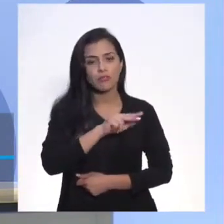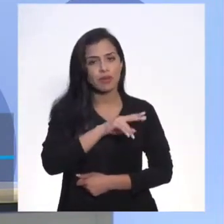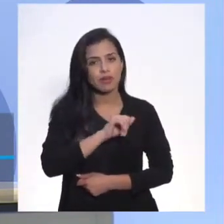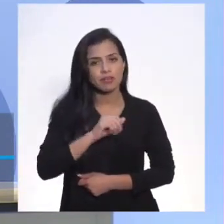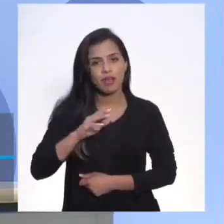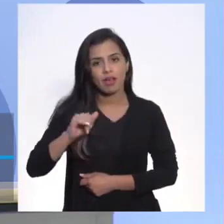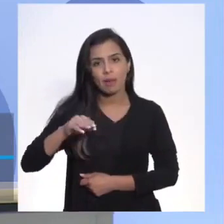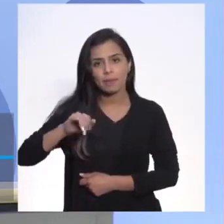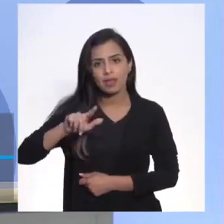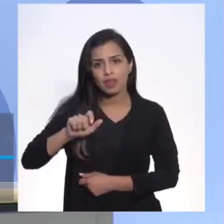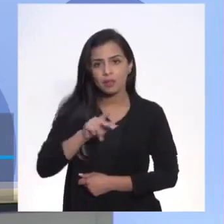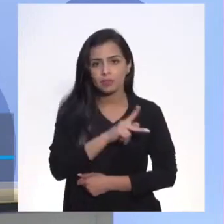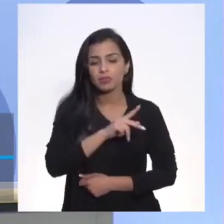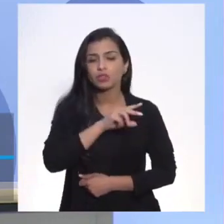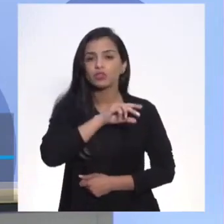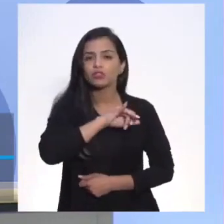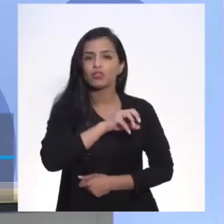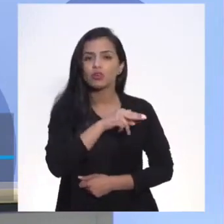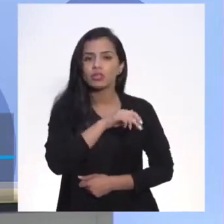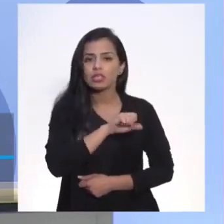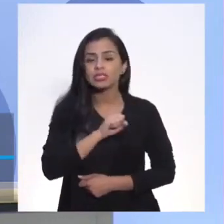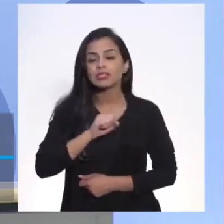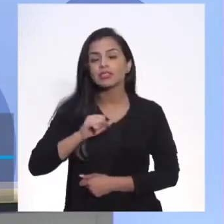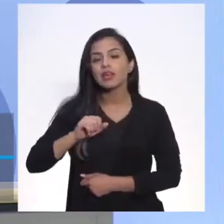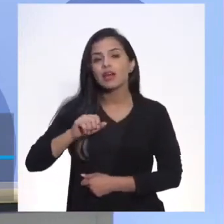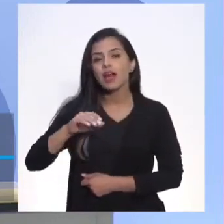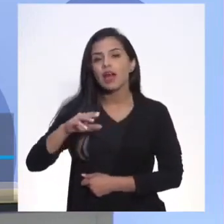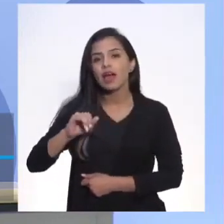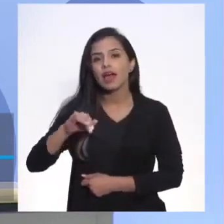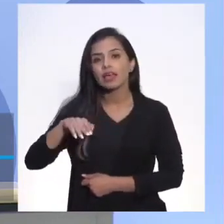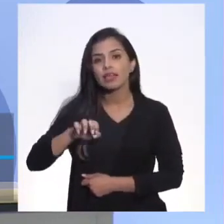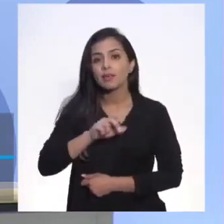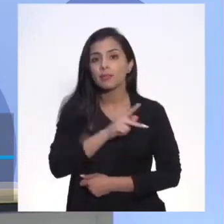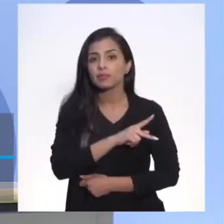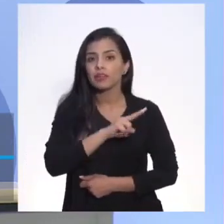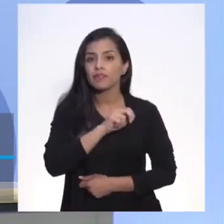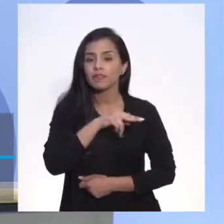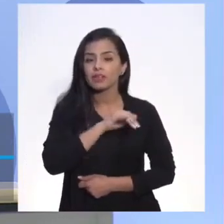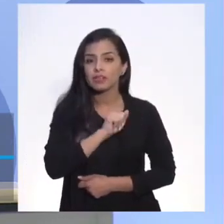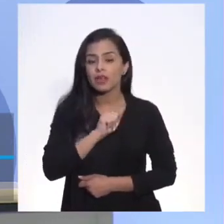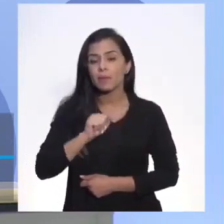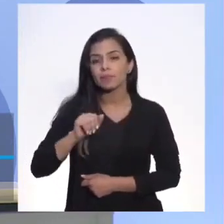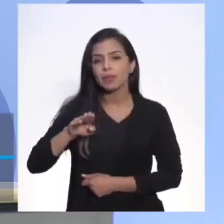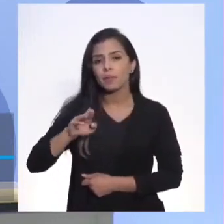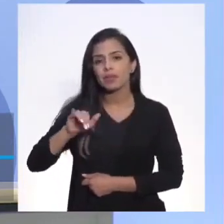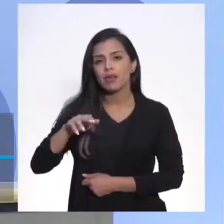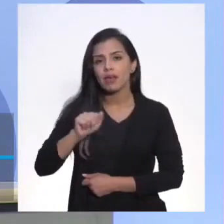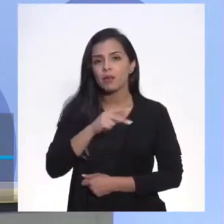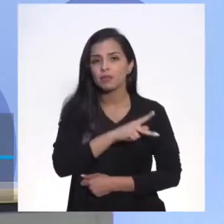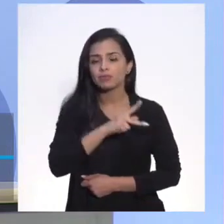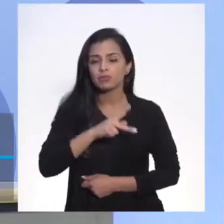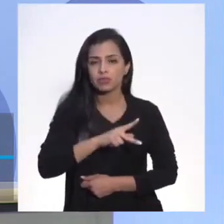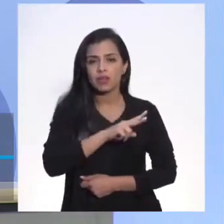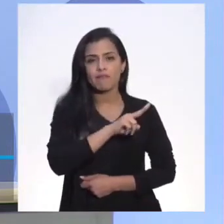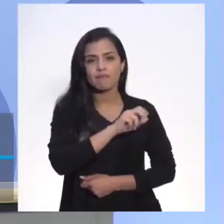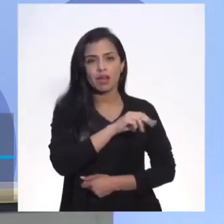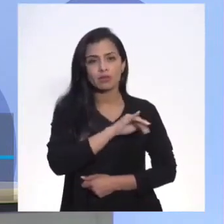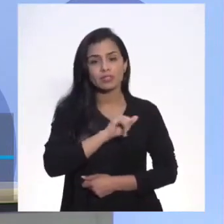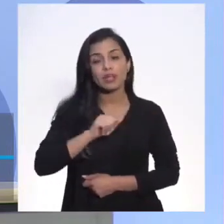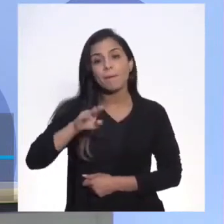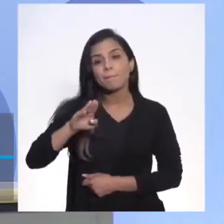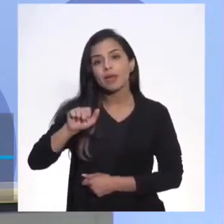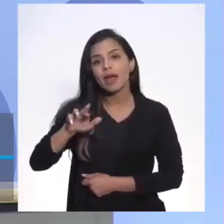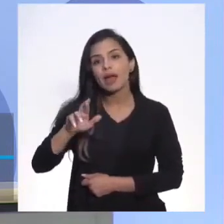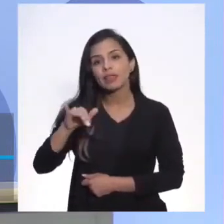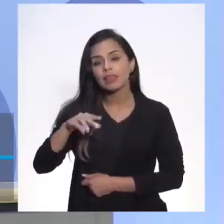professor Jonas, o Kaique, da professora Wanda, a Bianca, da professora Gláucia, a Beatriz e a Sara, da professora Valéria,